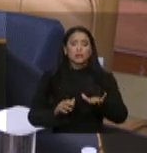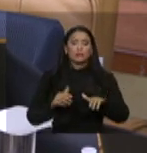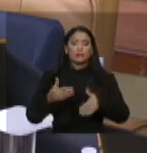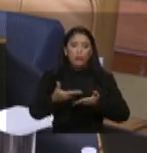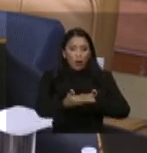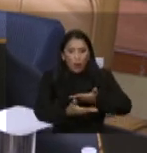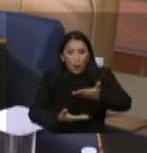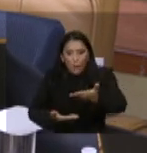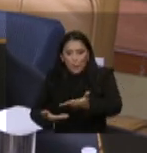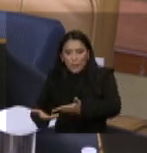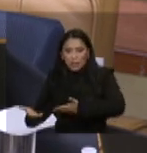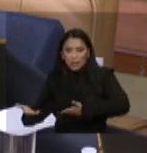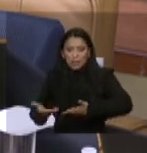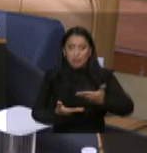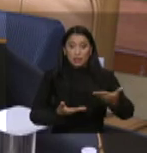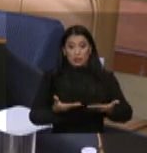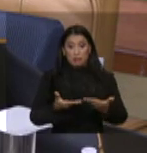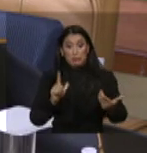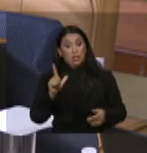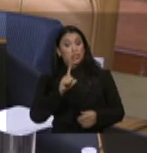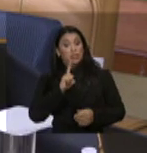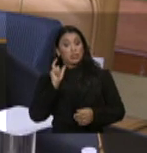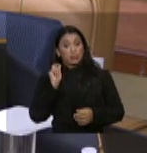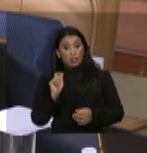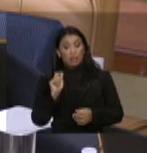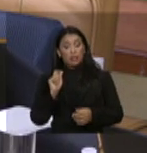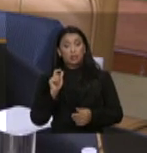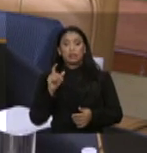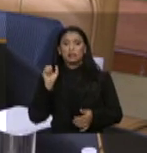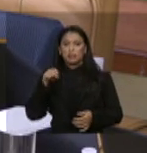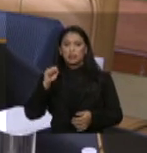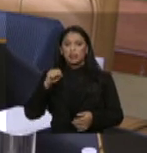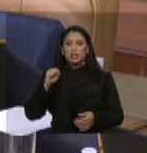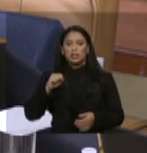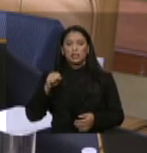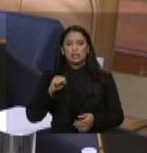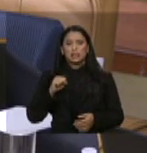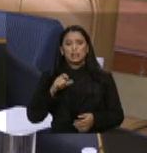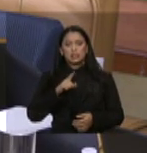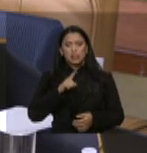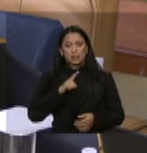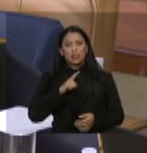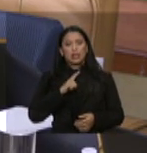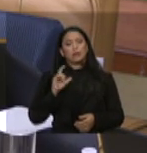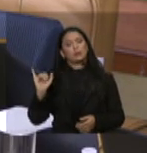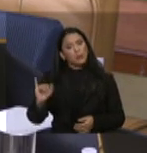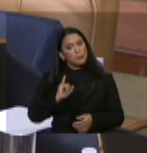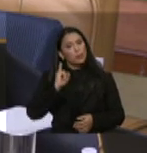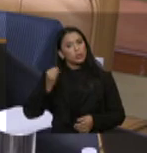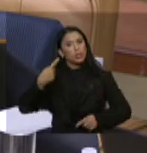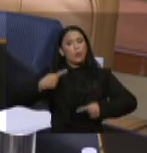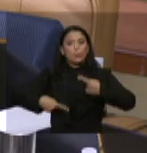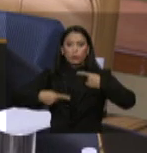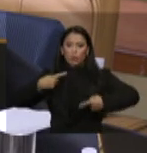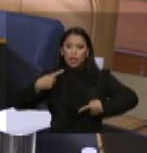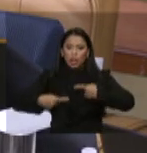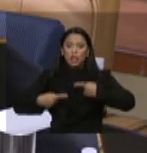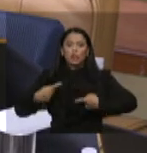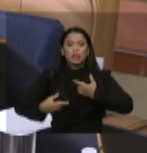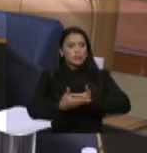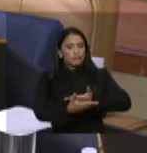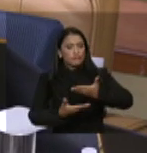para fazer com que haja na verdade um valor agregado com adução de políticas de integridade